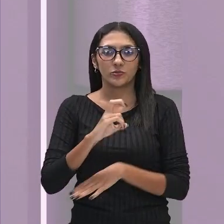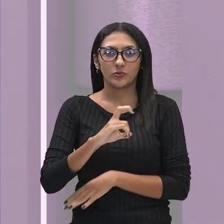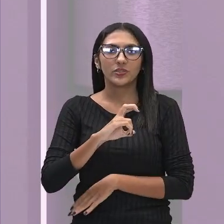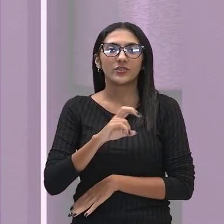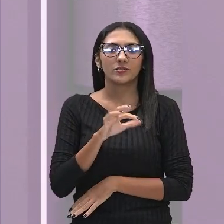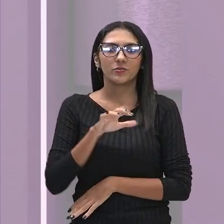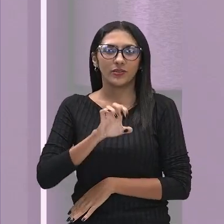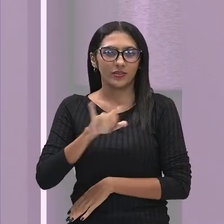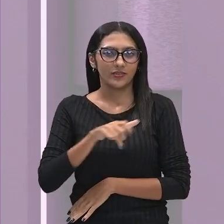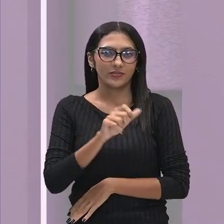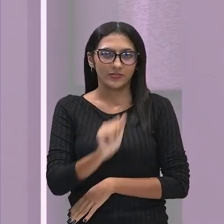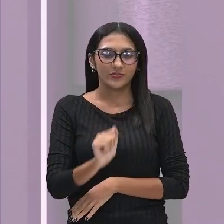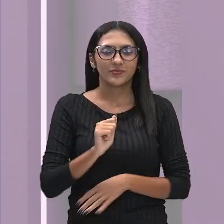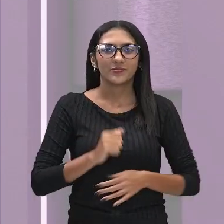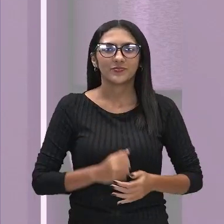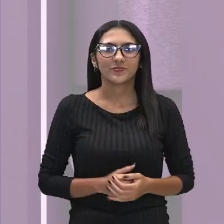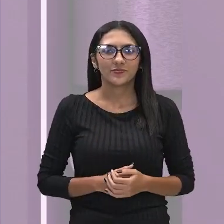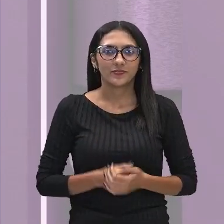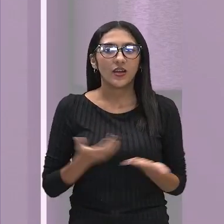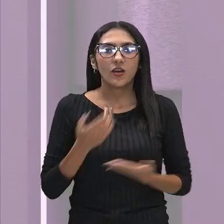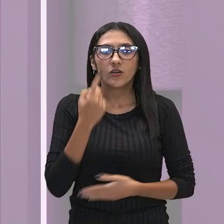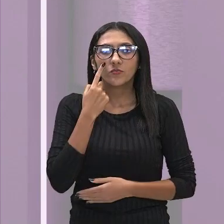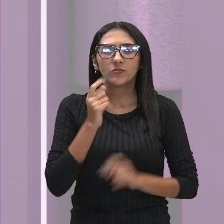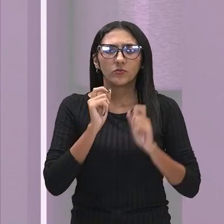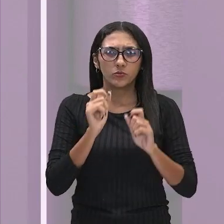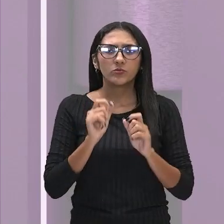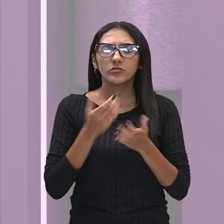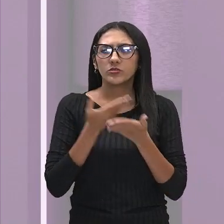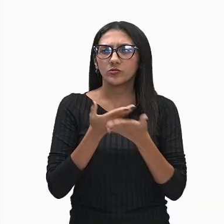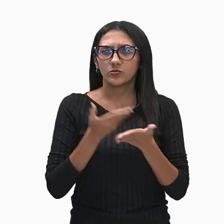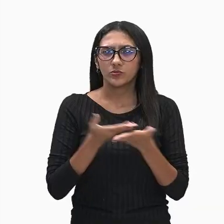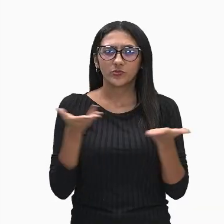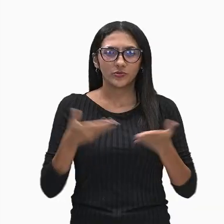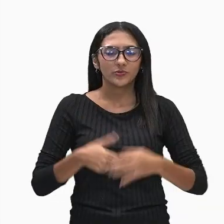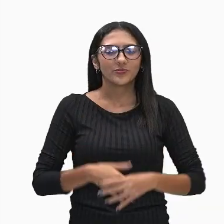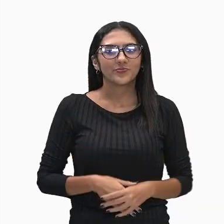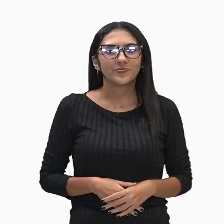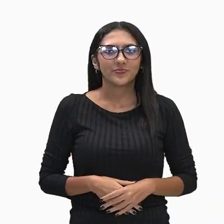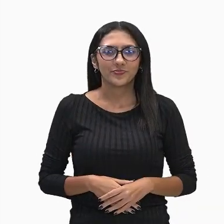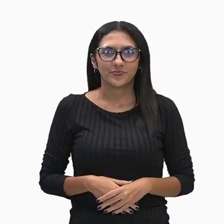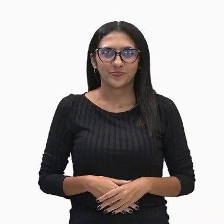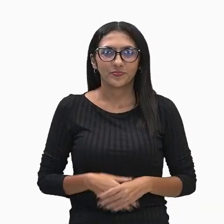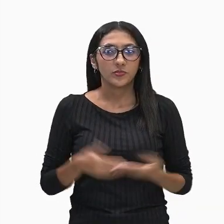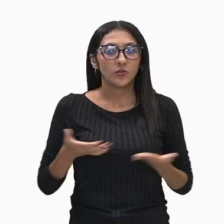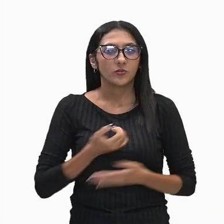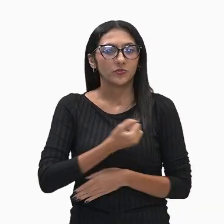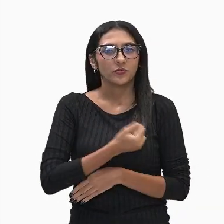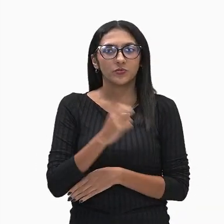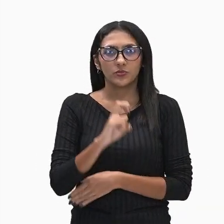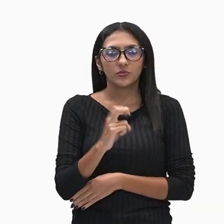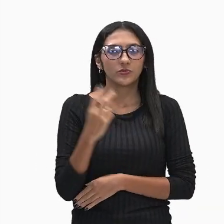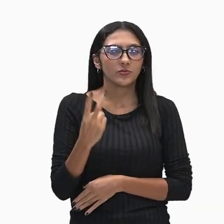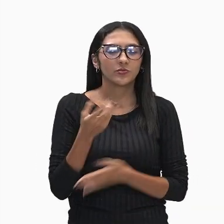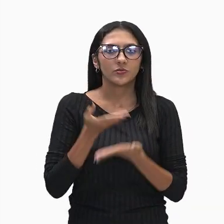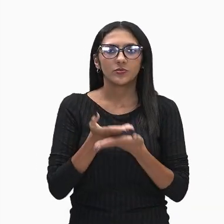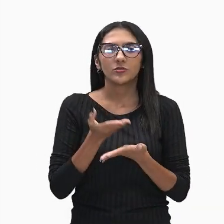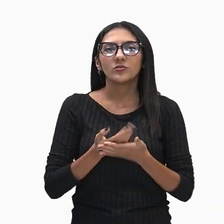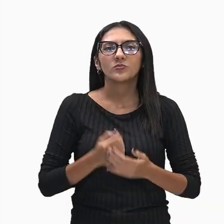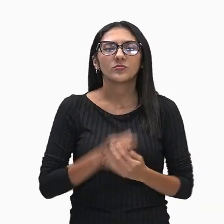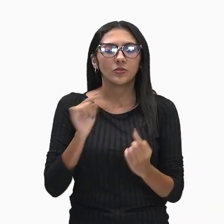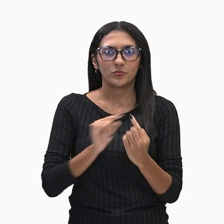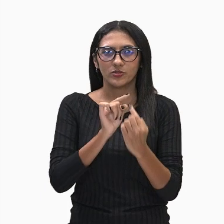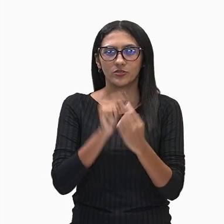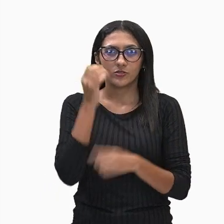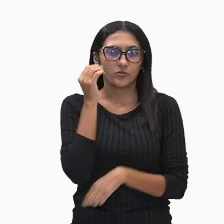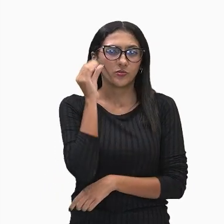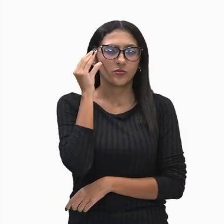Ensino Fundamental, e vamos ver o que tem planejado para estarmos estudando. A nossa aula de número 52 tem como objeto